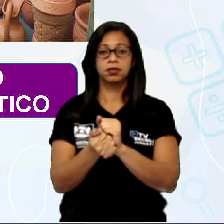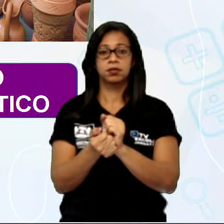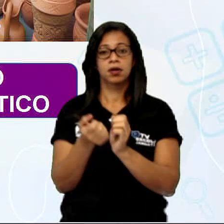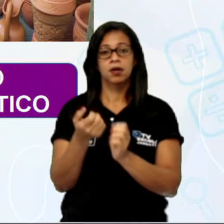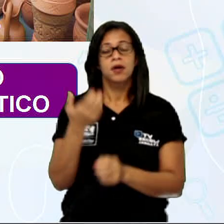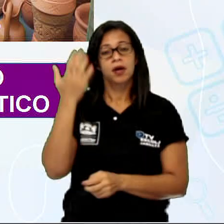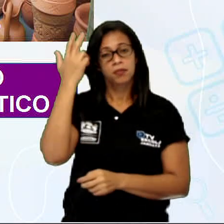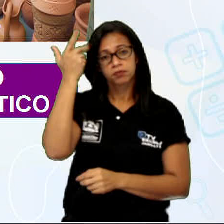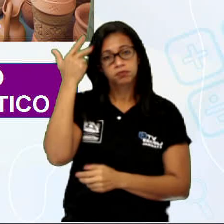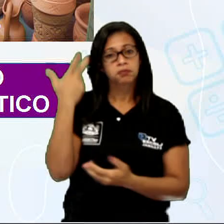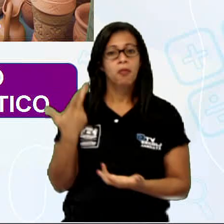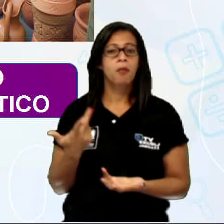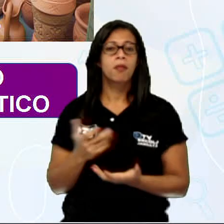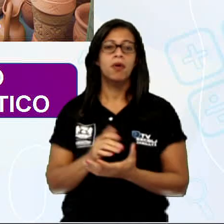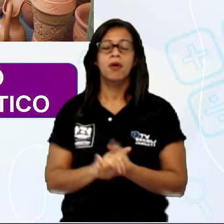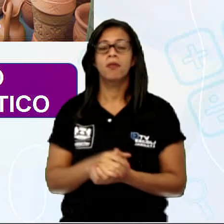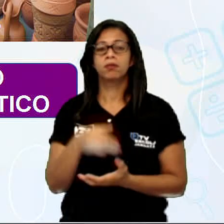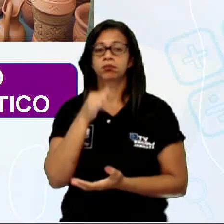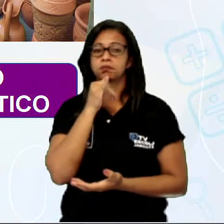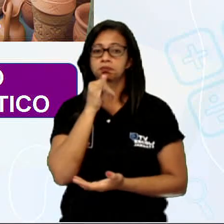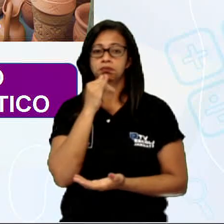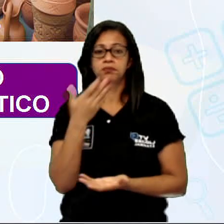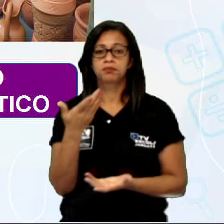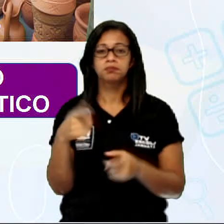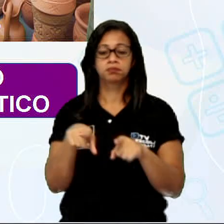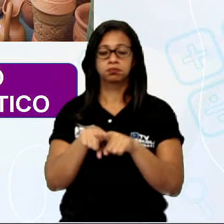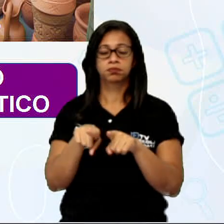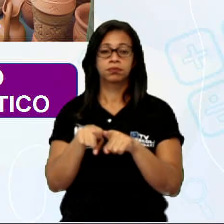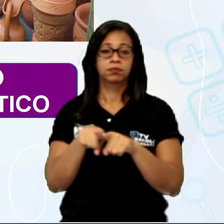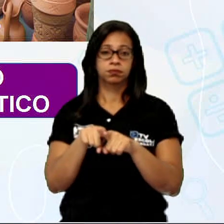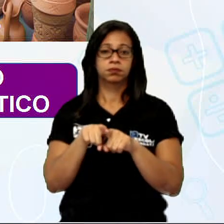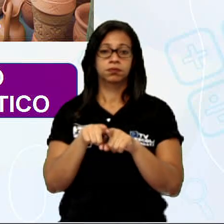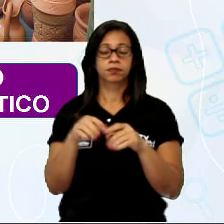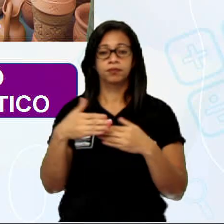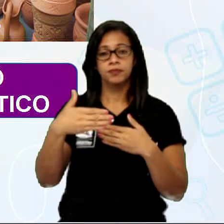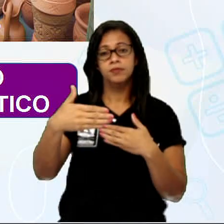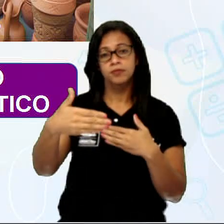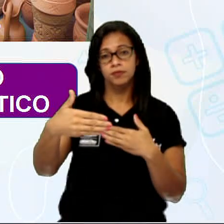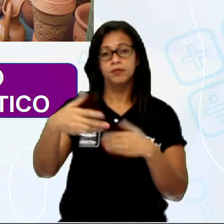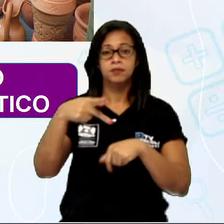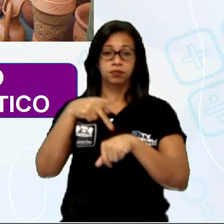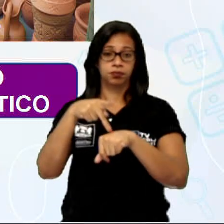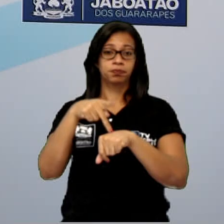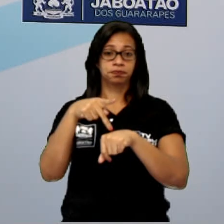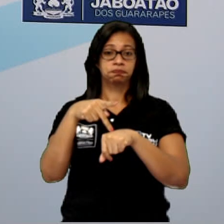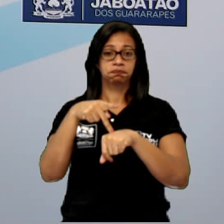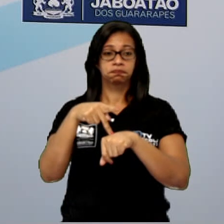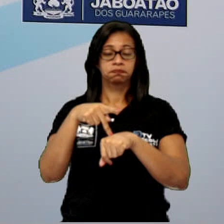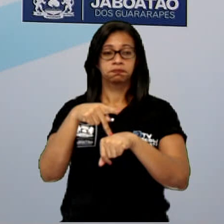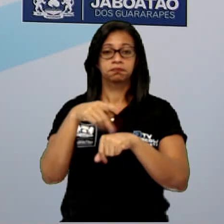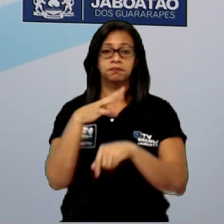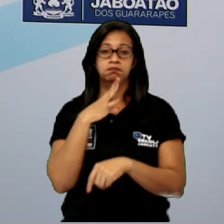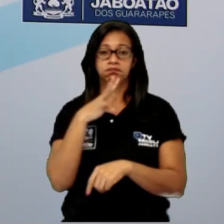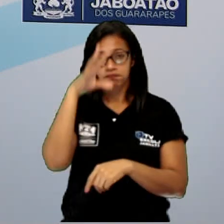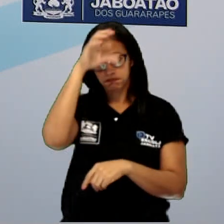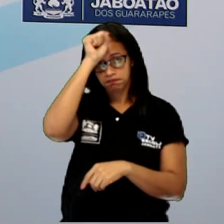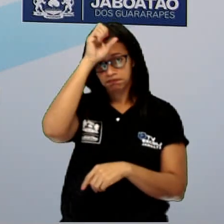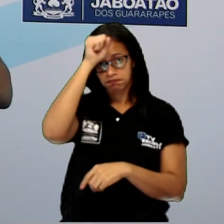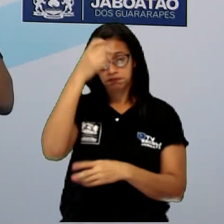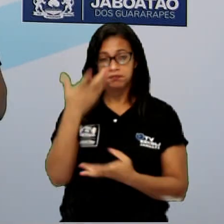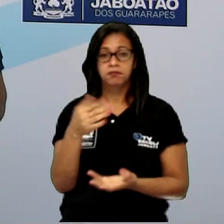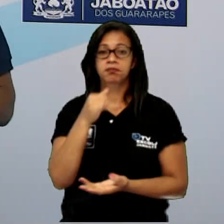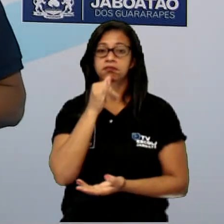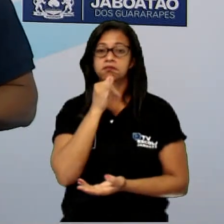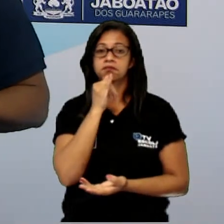é popular a próxima rocha que nós vamos aprender e conhecer, que é a